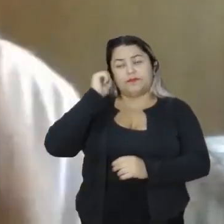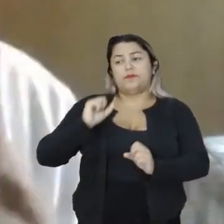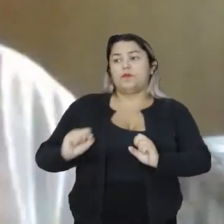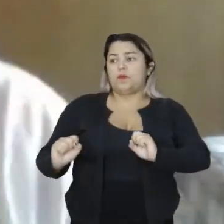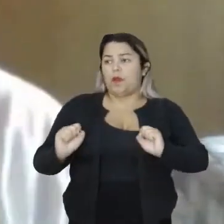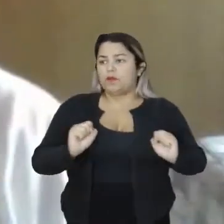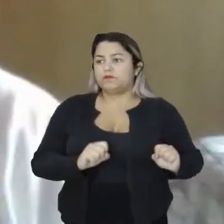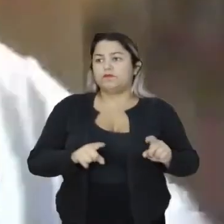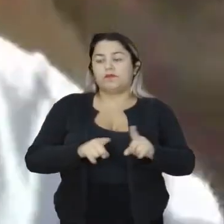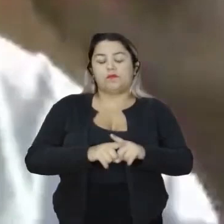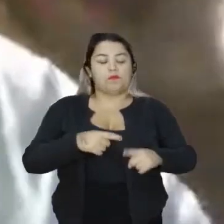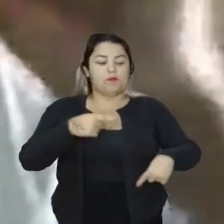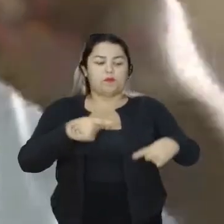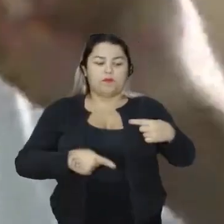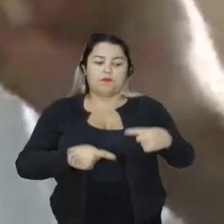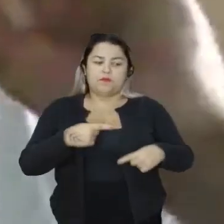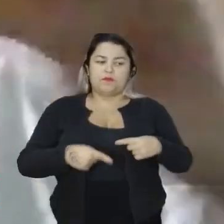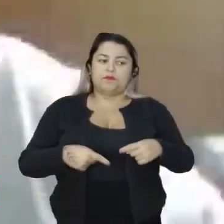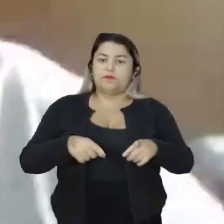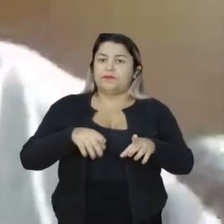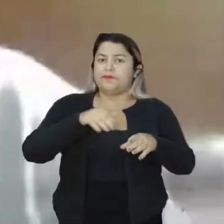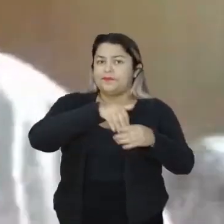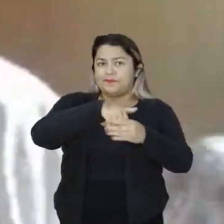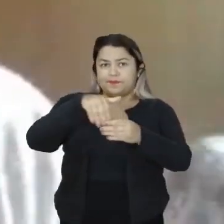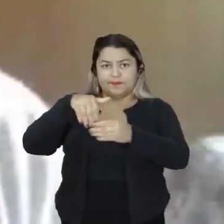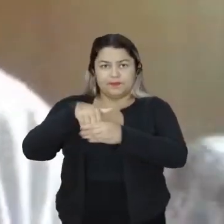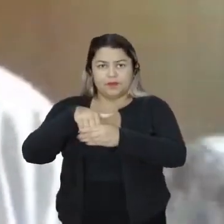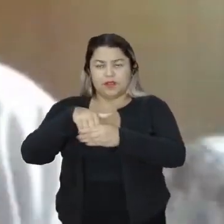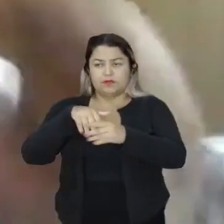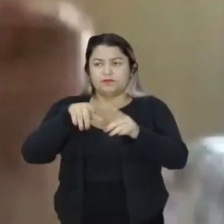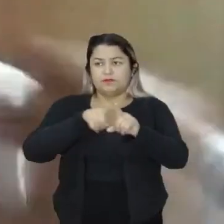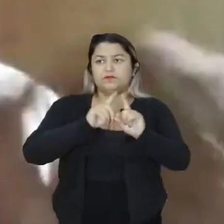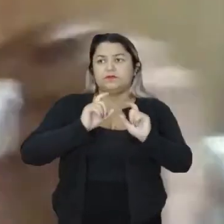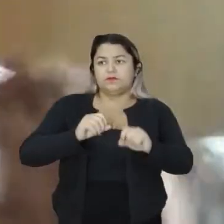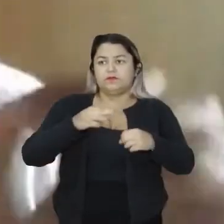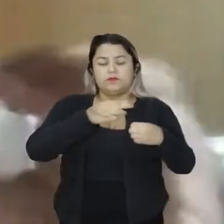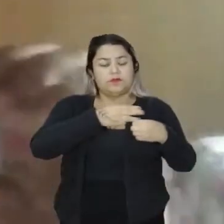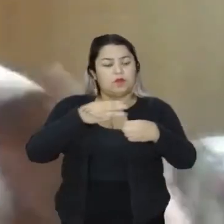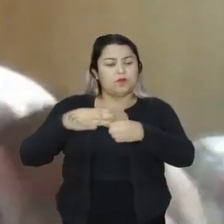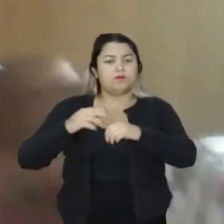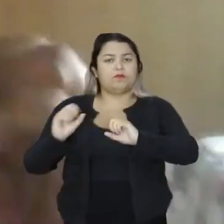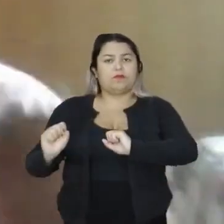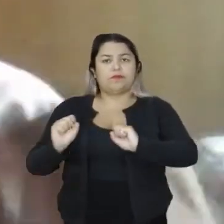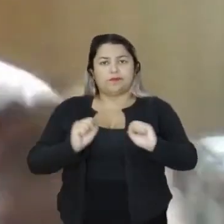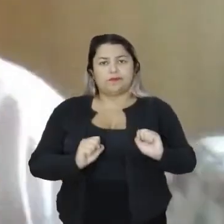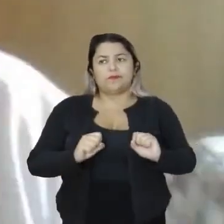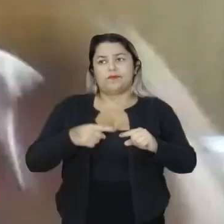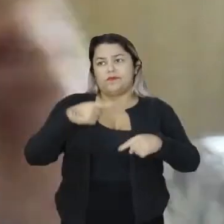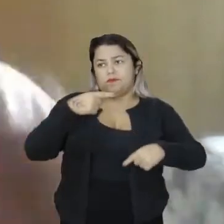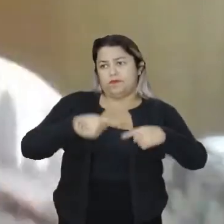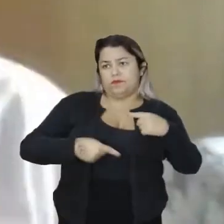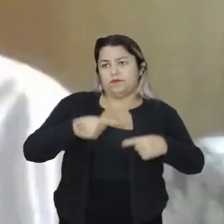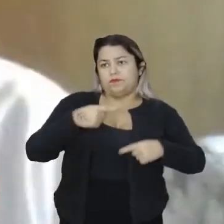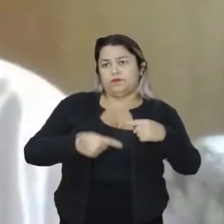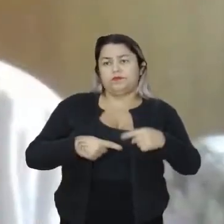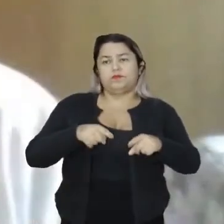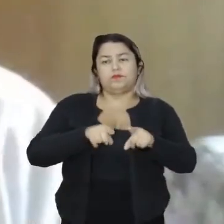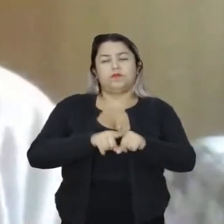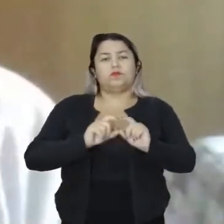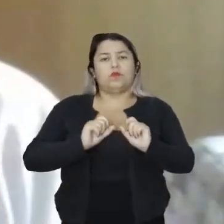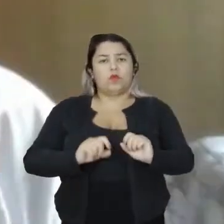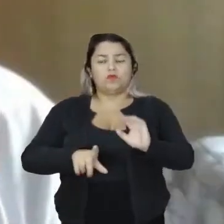fazer a disputa eleitoral, a disputa no Executivo Municipal, pessoas que possam fazer a disputa no